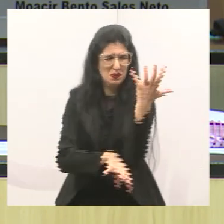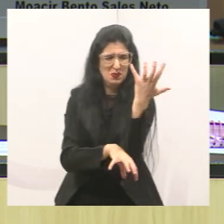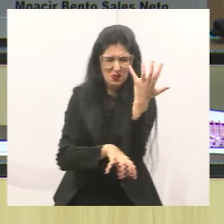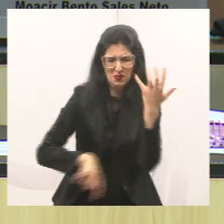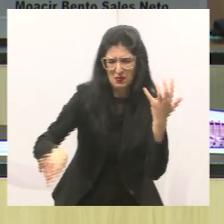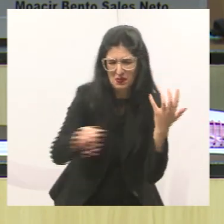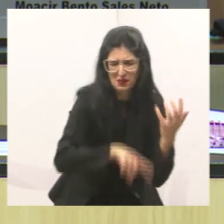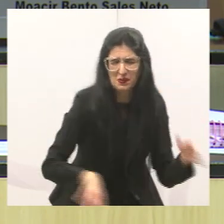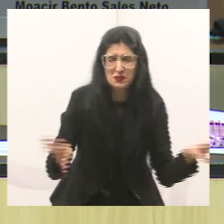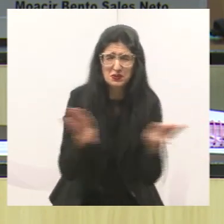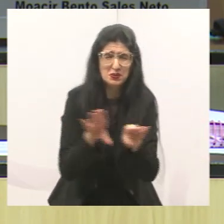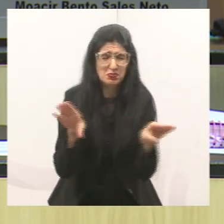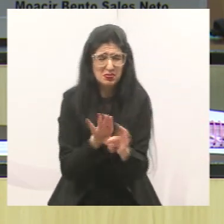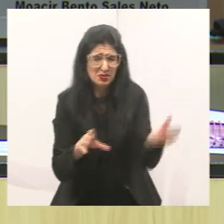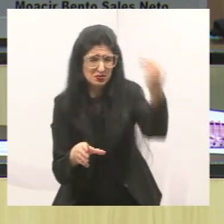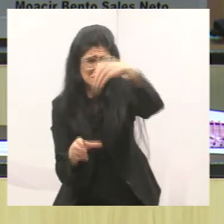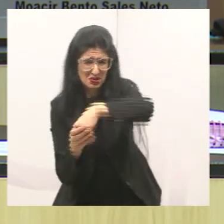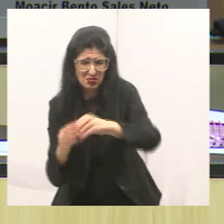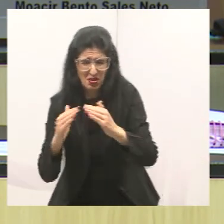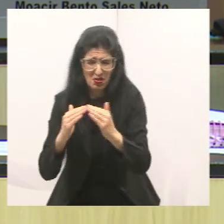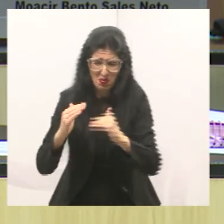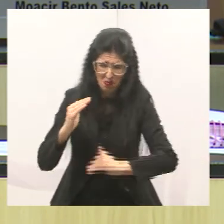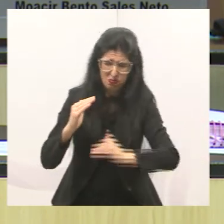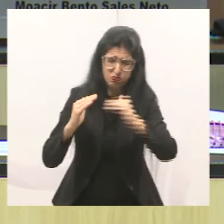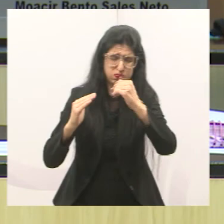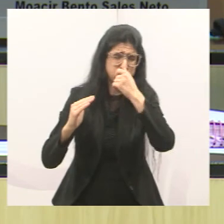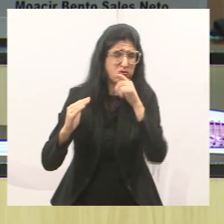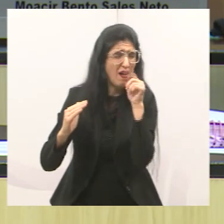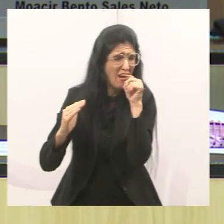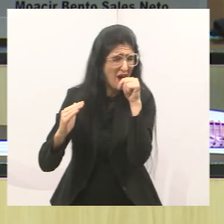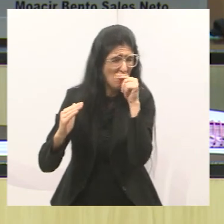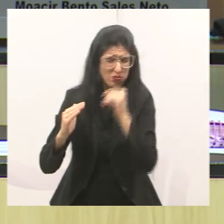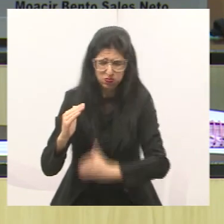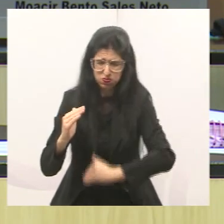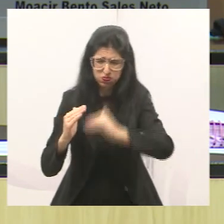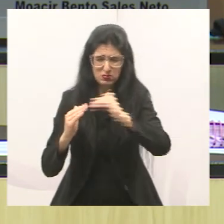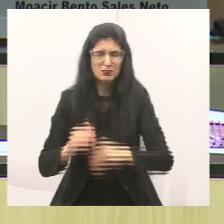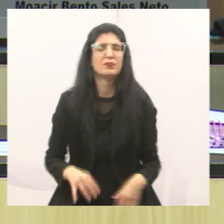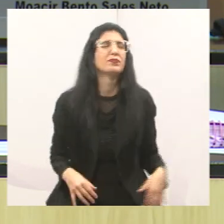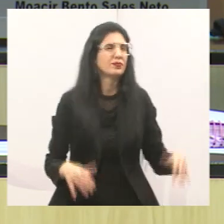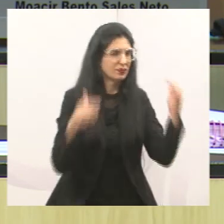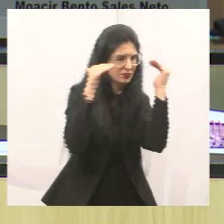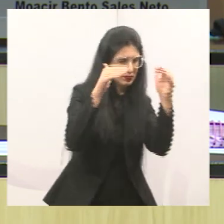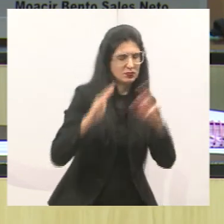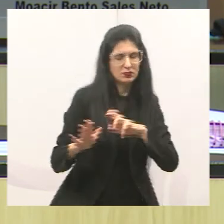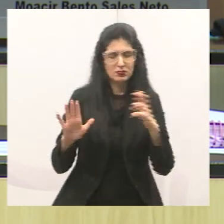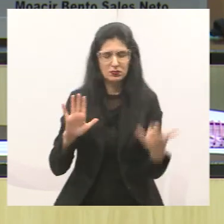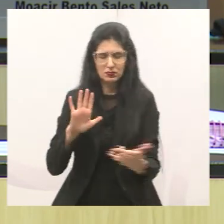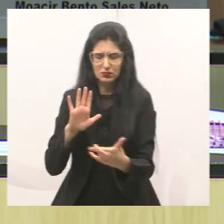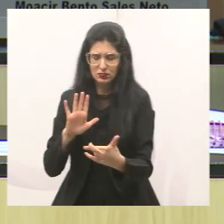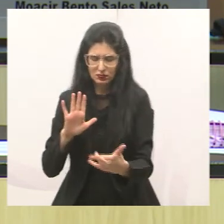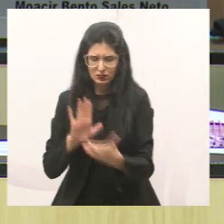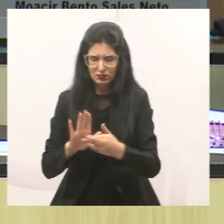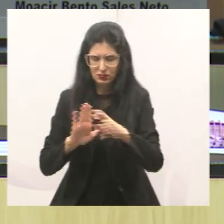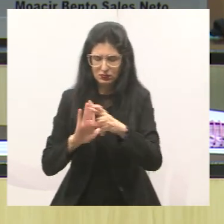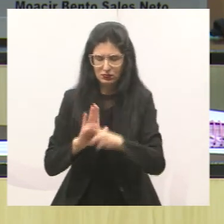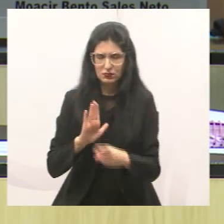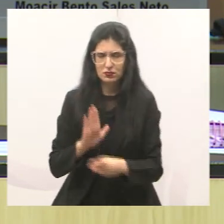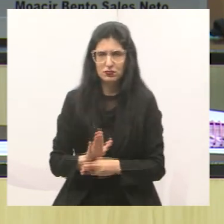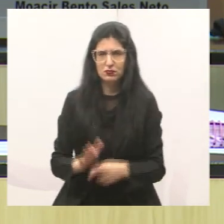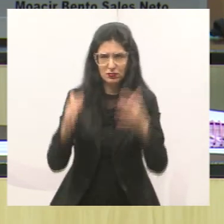e o imóvel ali existente. E queremos, excelentíssimo senhor presidente desta casa, ouvido e aprovado pela Igreja Plenário, cumpridas as